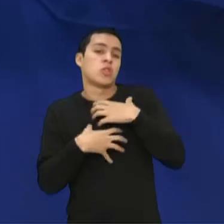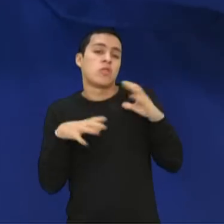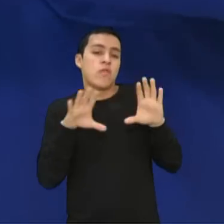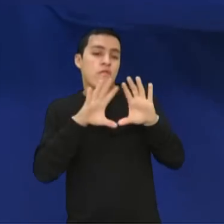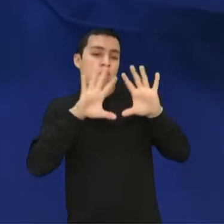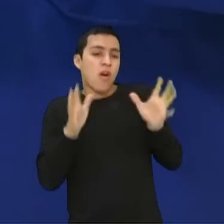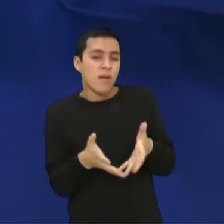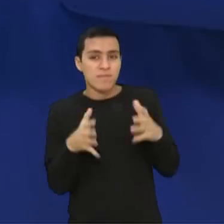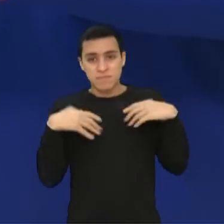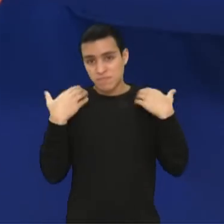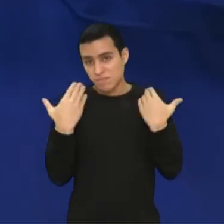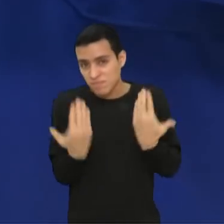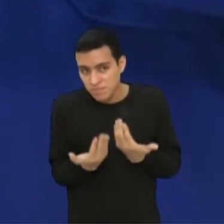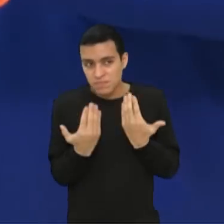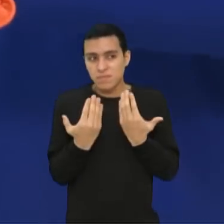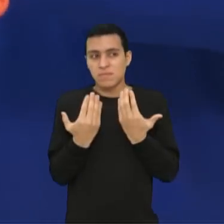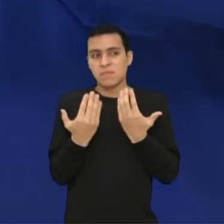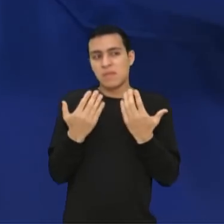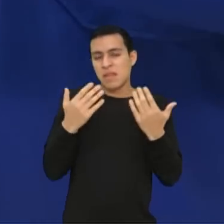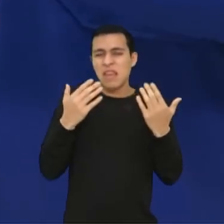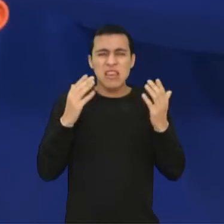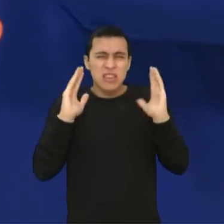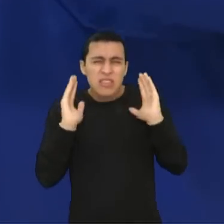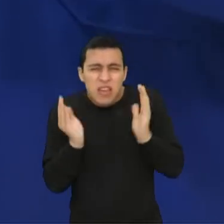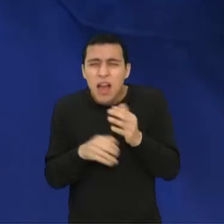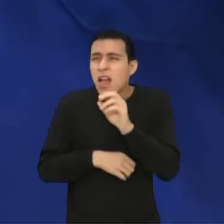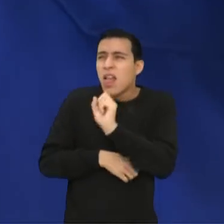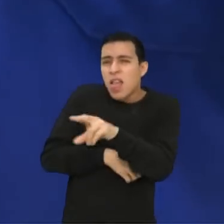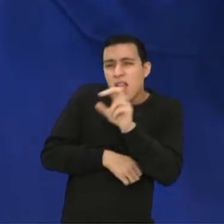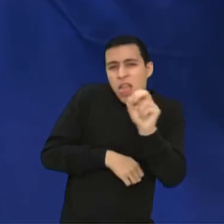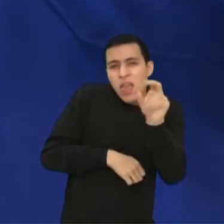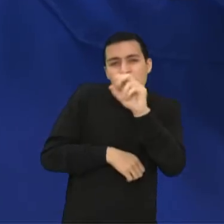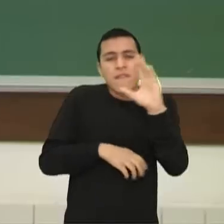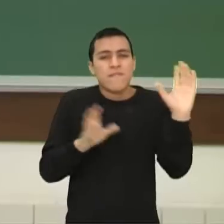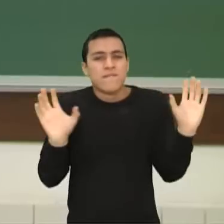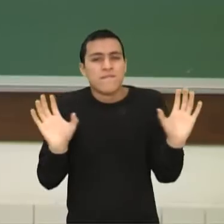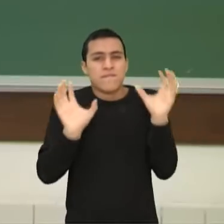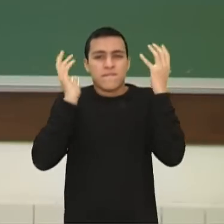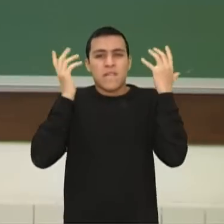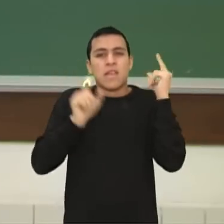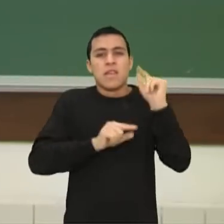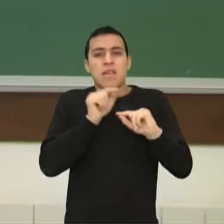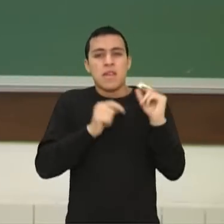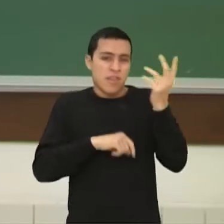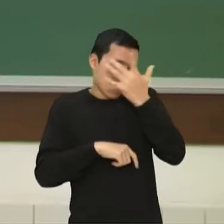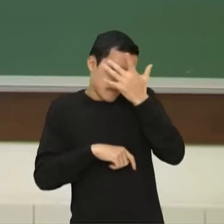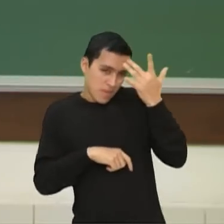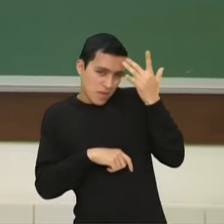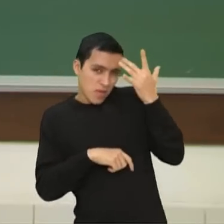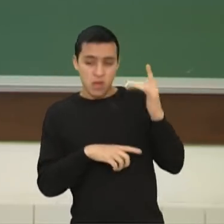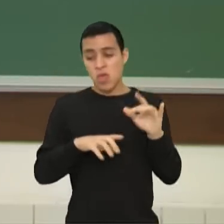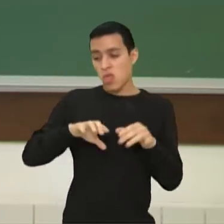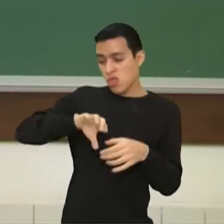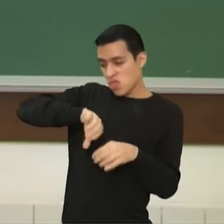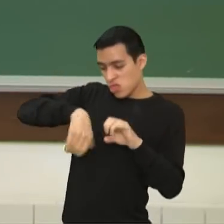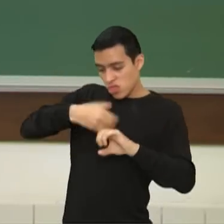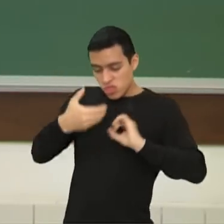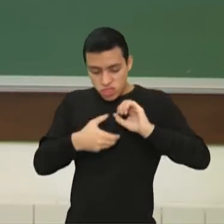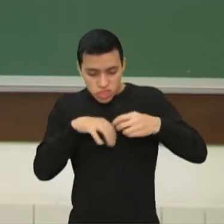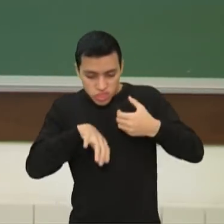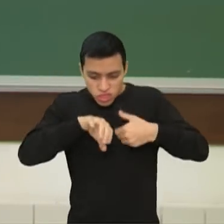forma. Então eu posso, não tem aquelas situações onde eu tenho em festas de aniversário uma pessoa que faz bichinhos de